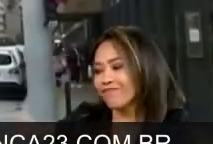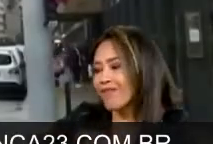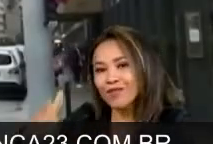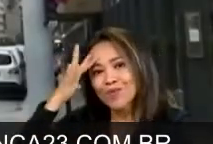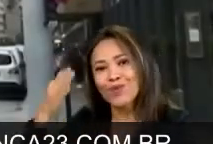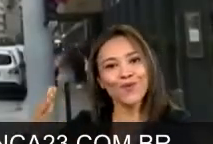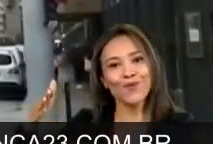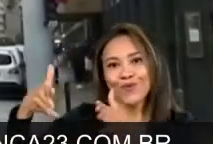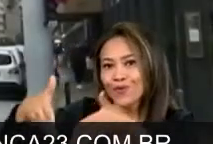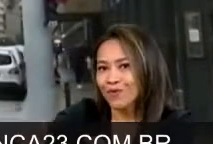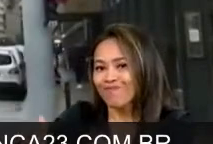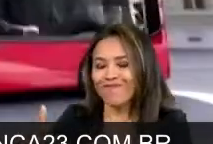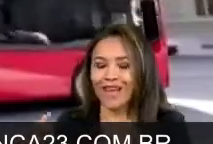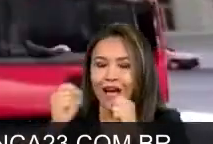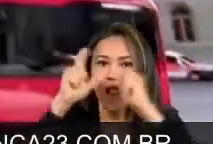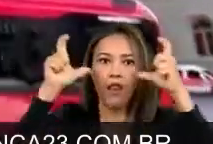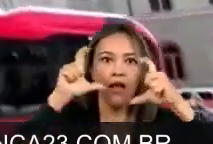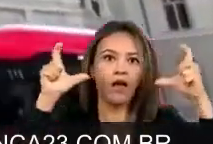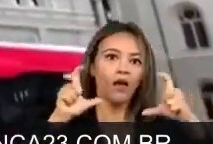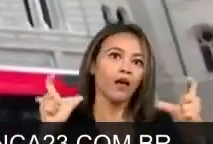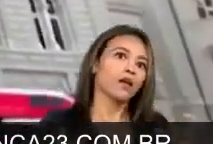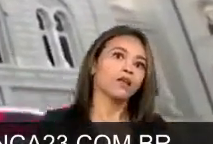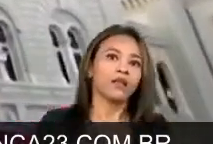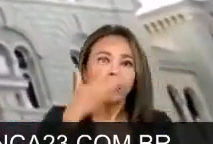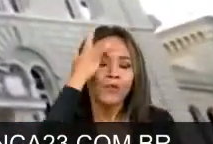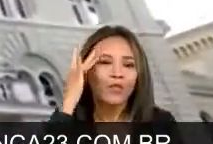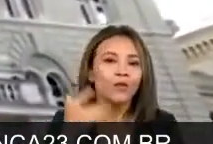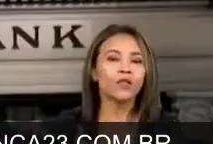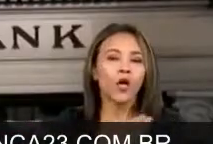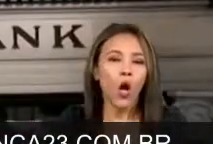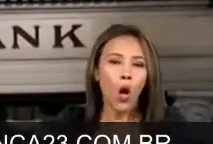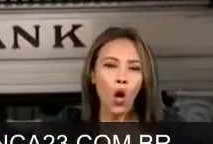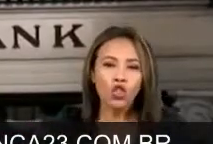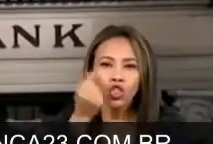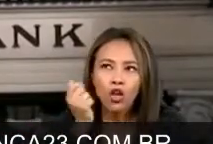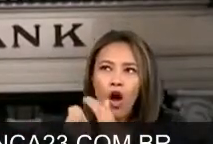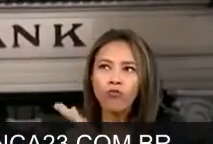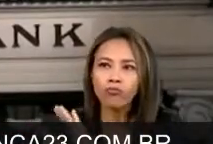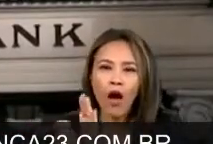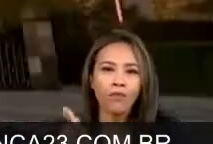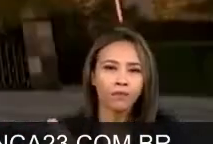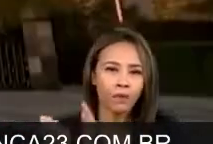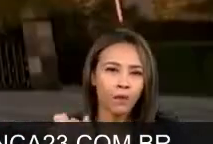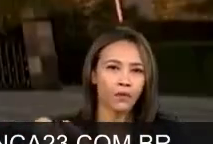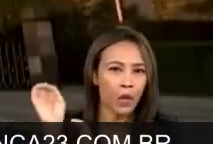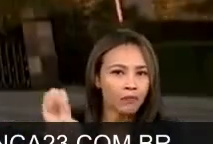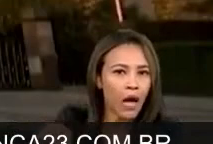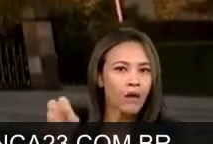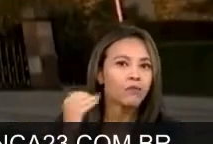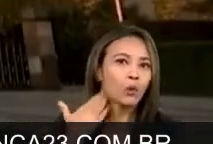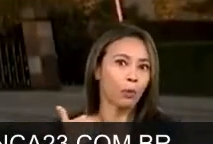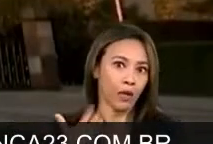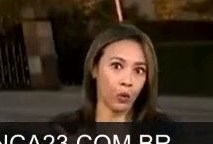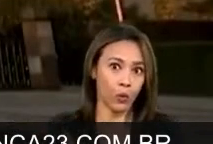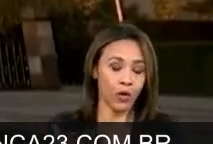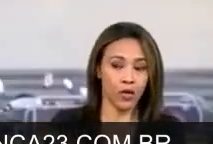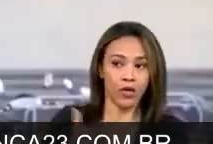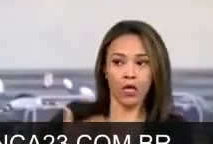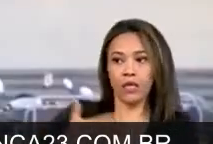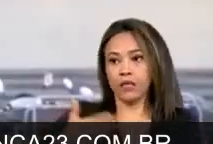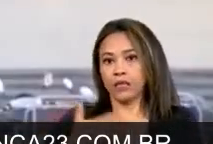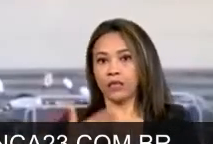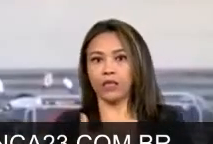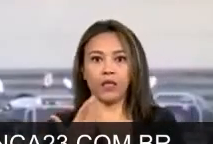do setor acendeu um alerta nos investidores e bancos centrais em todo o mundo e um receio de uma nova crise